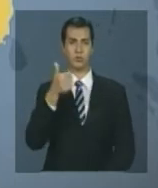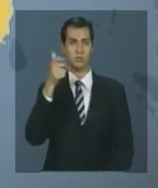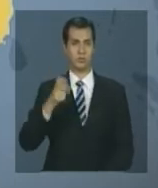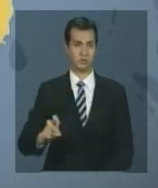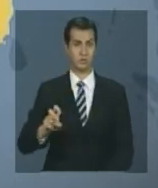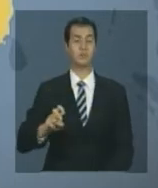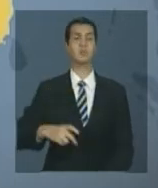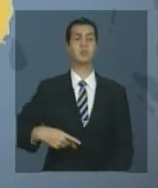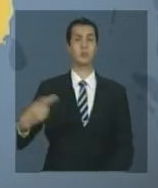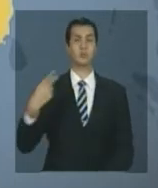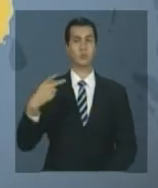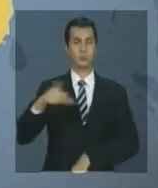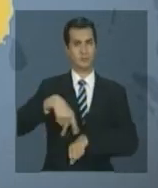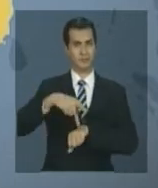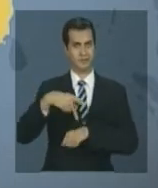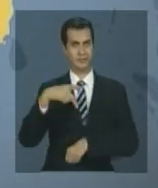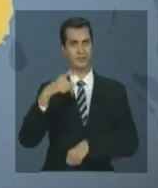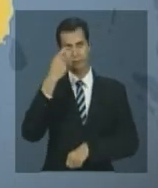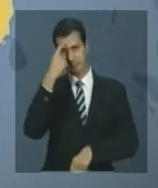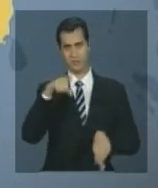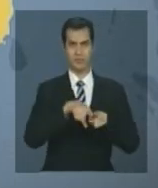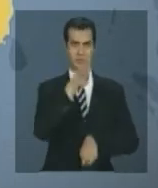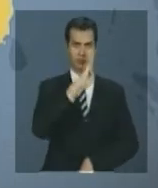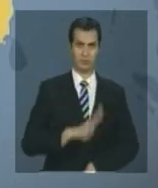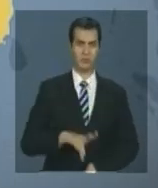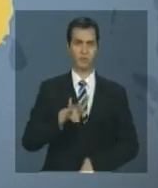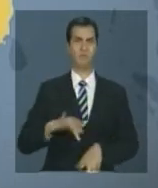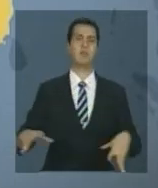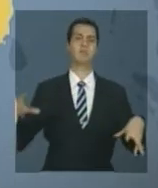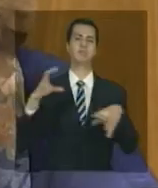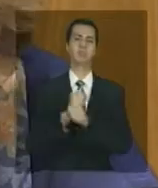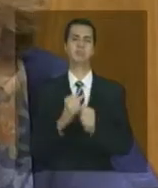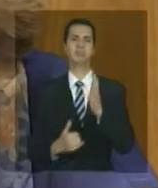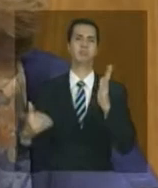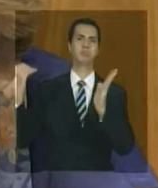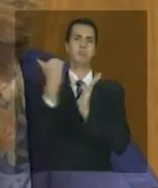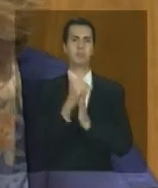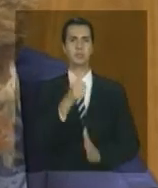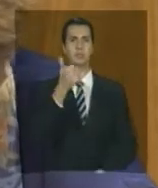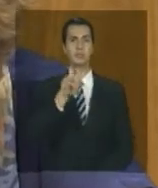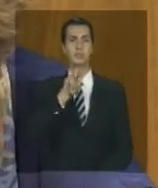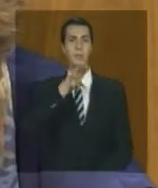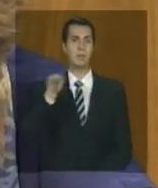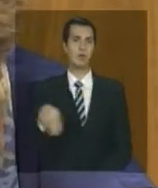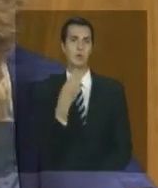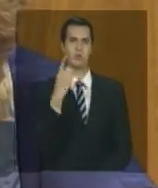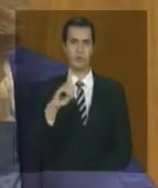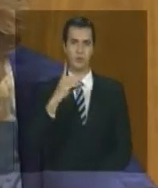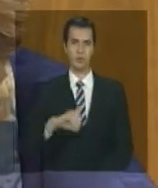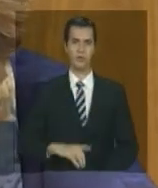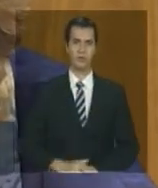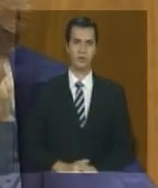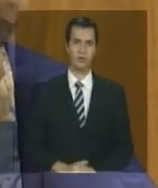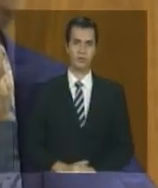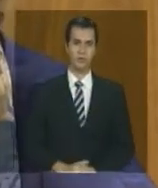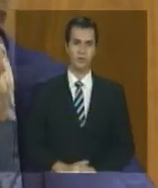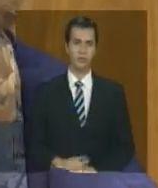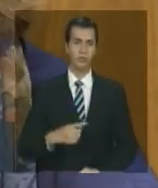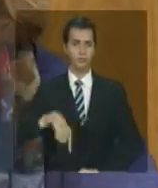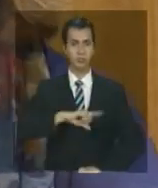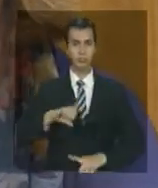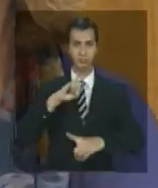os dois países devem alcançar a marca de 15 milhões de dólares. Ele discutiu com as autoridades indianas